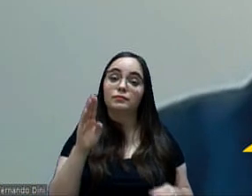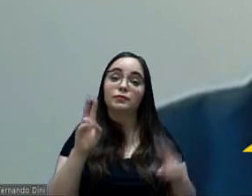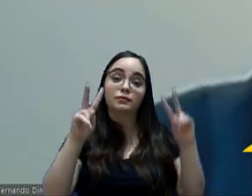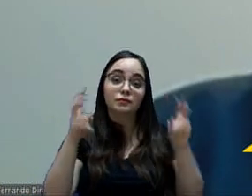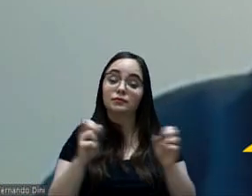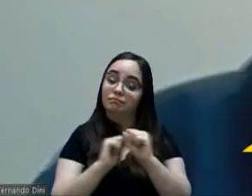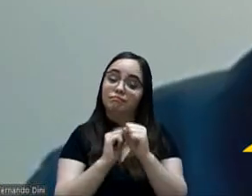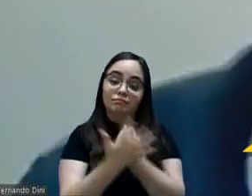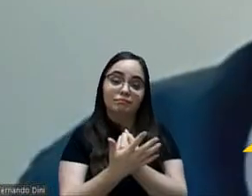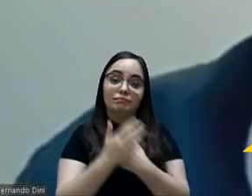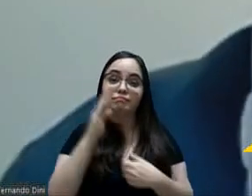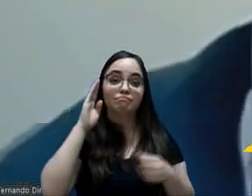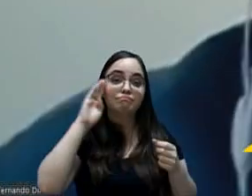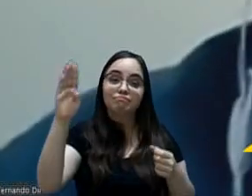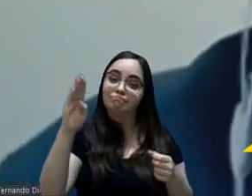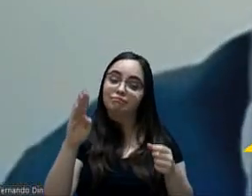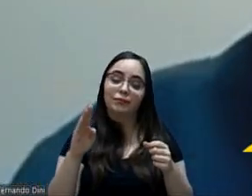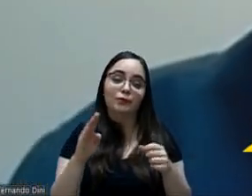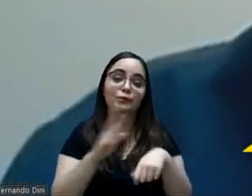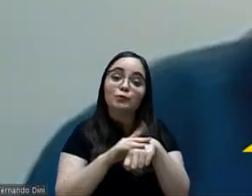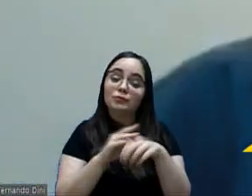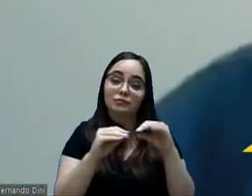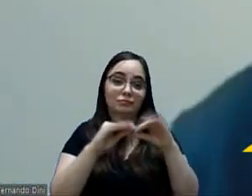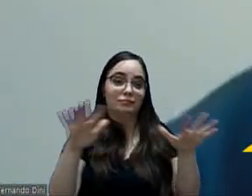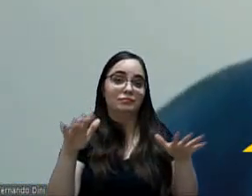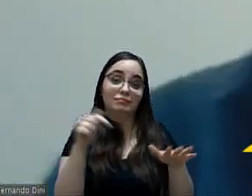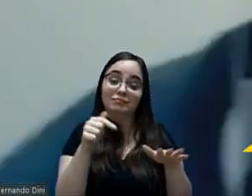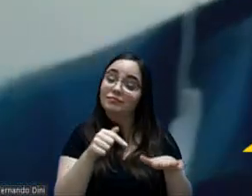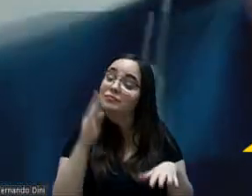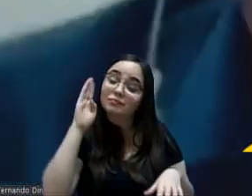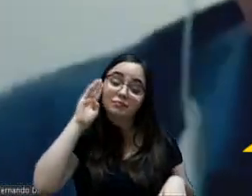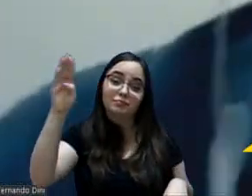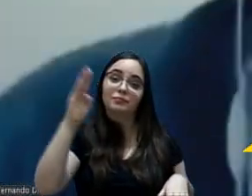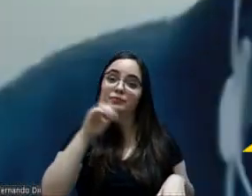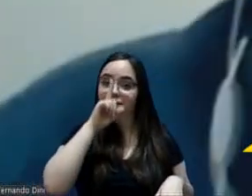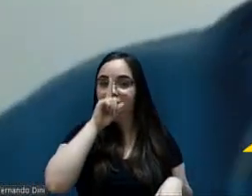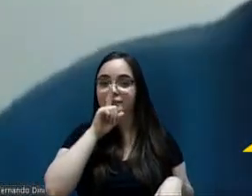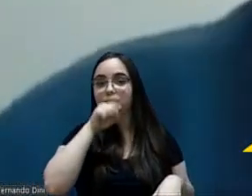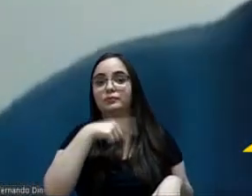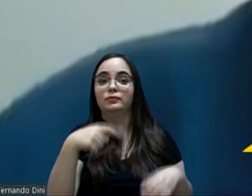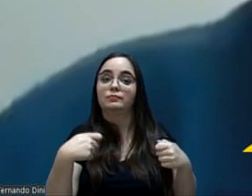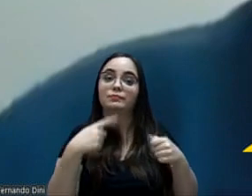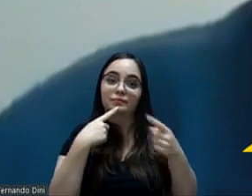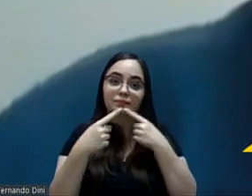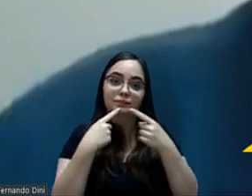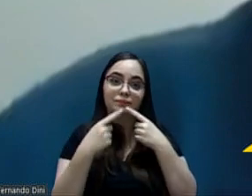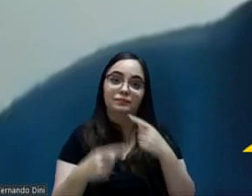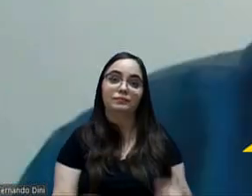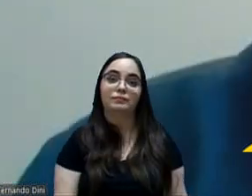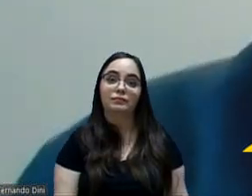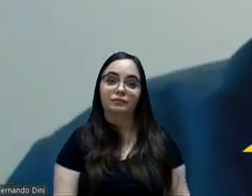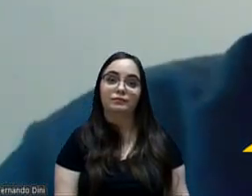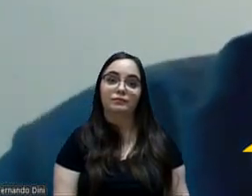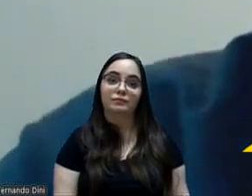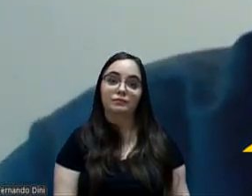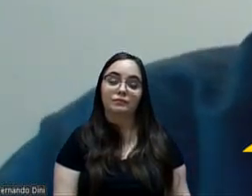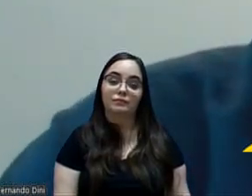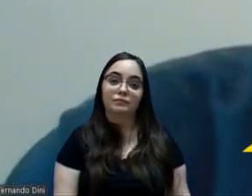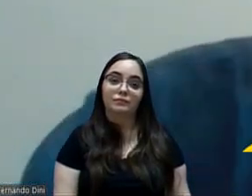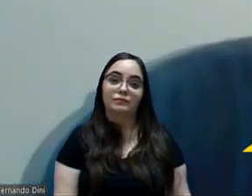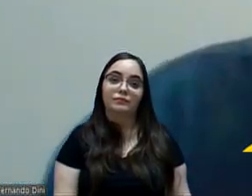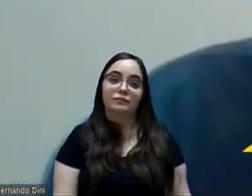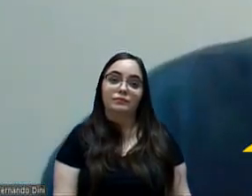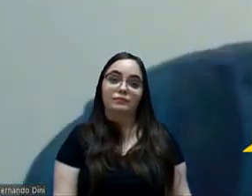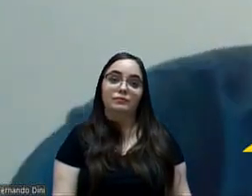um inimigo totalmente invisível. Em ato contínuo, quero aqui salientar que a